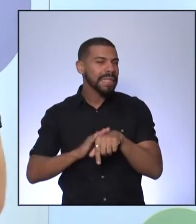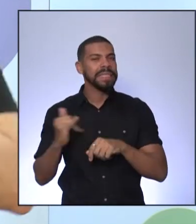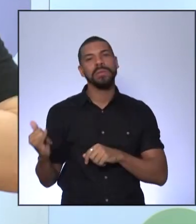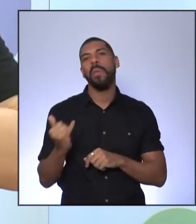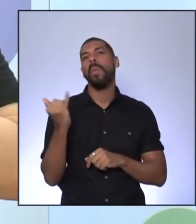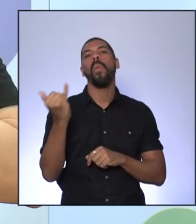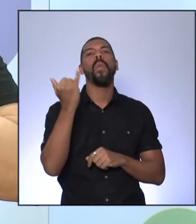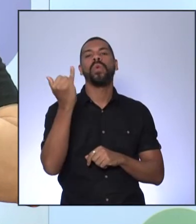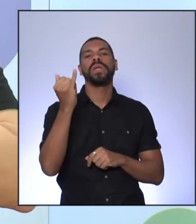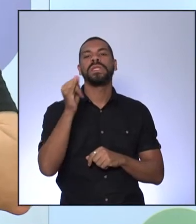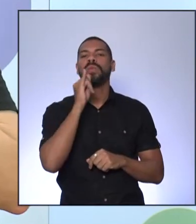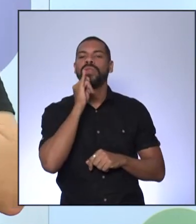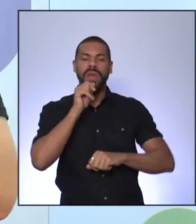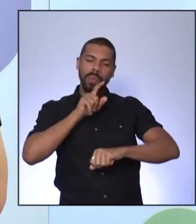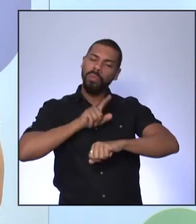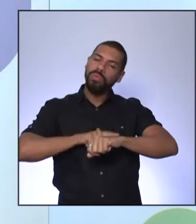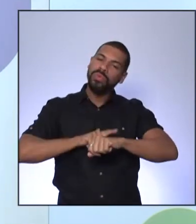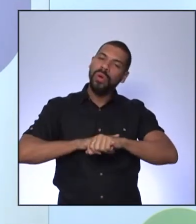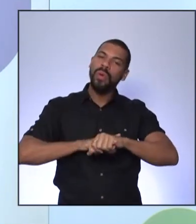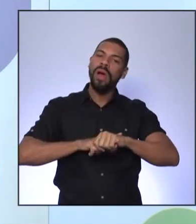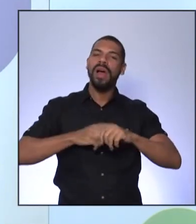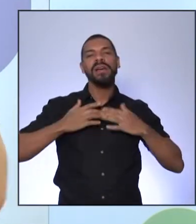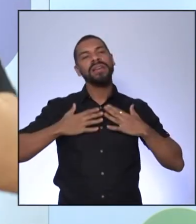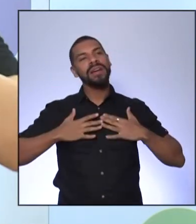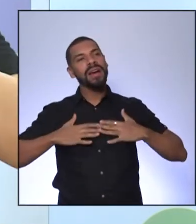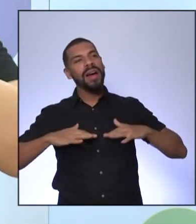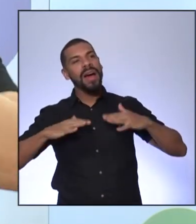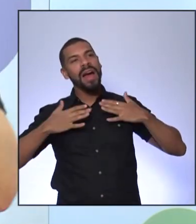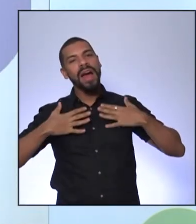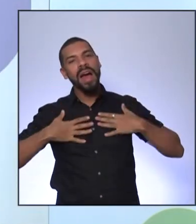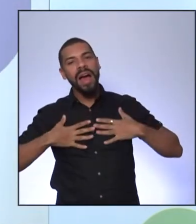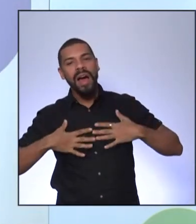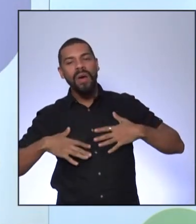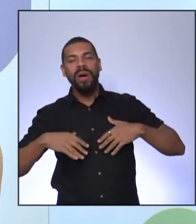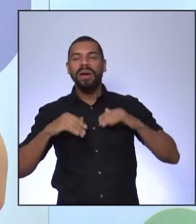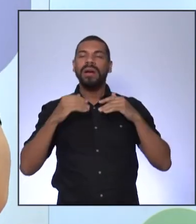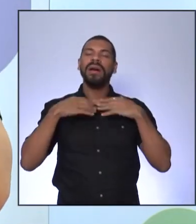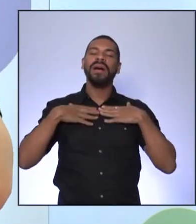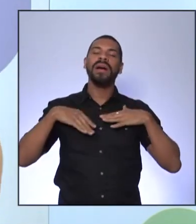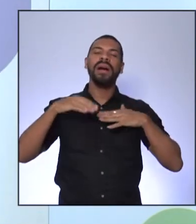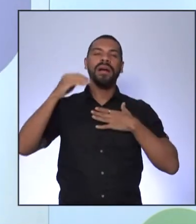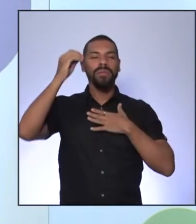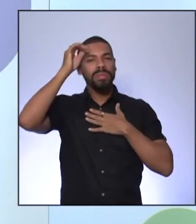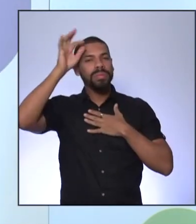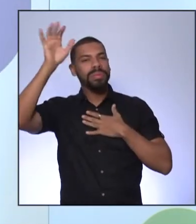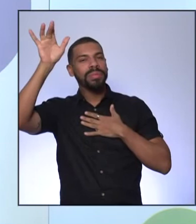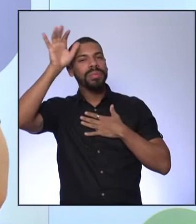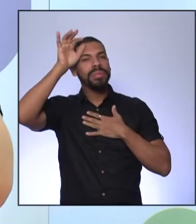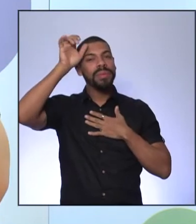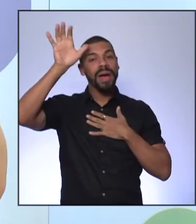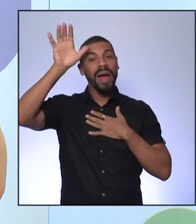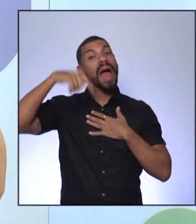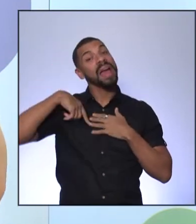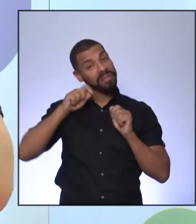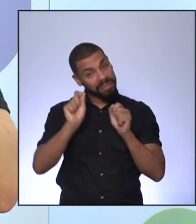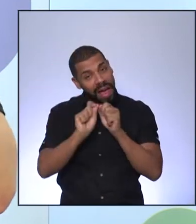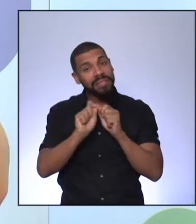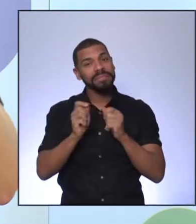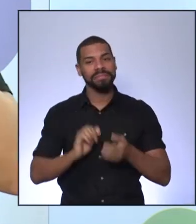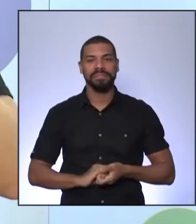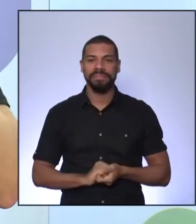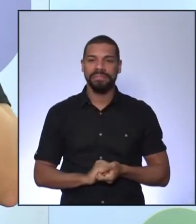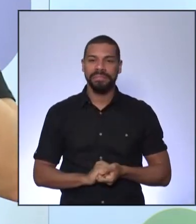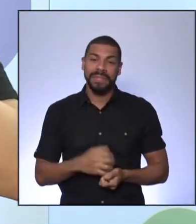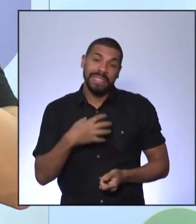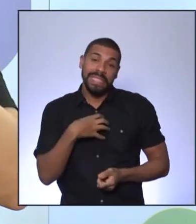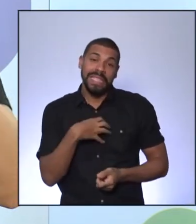Por isso que é num tempo de folga, quando vocês estiverem mais tranquilos, mais sossegados, e